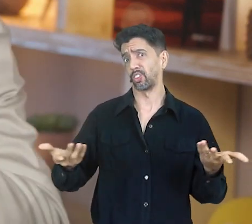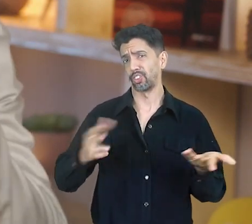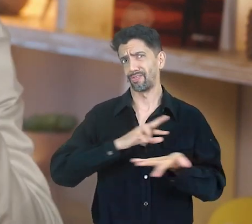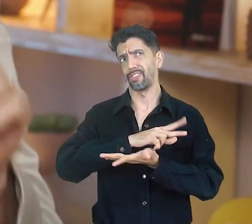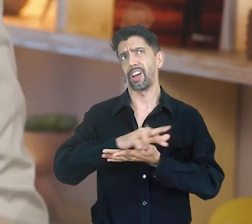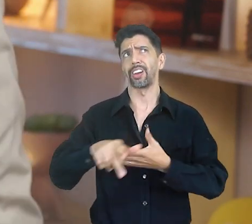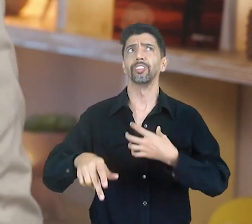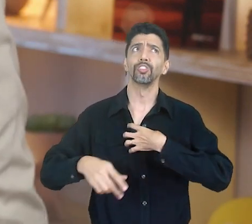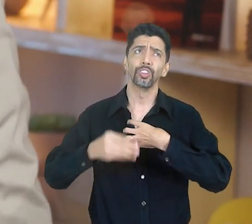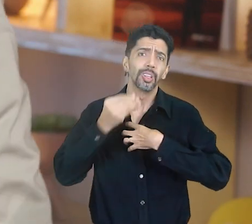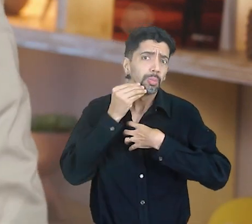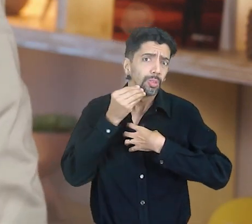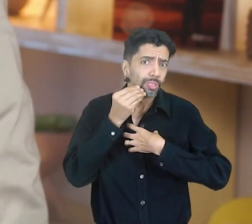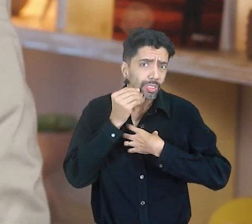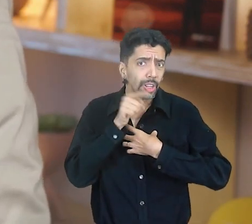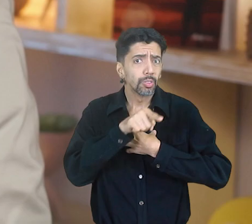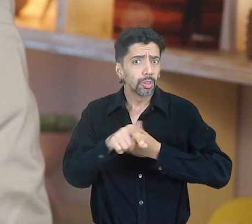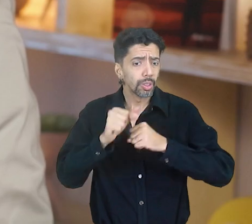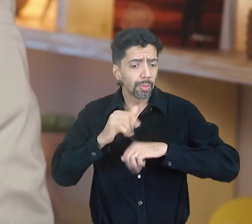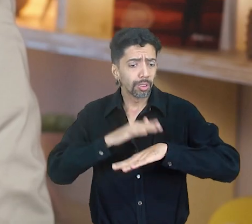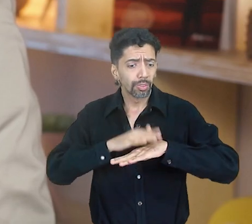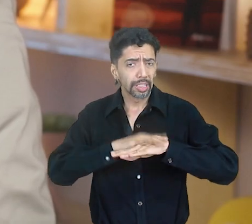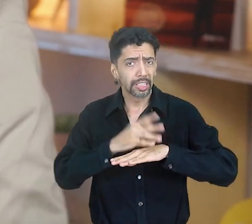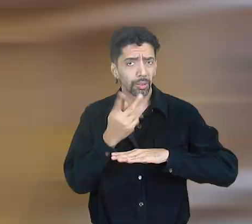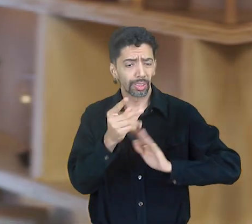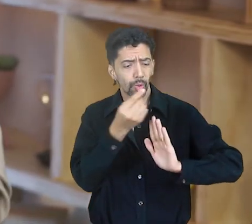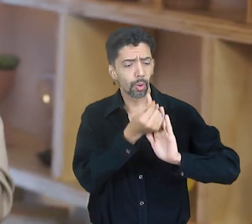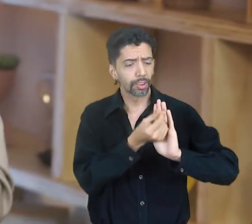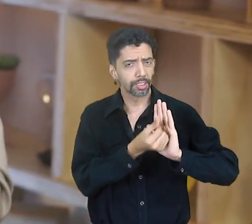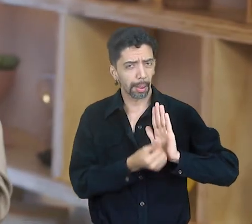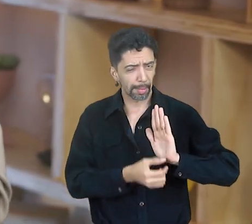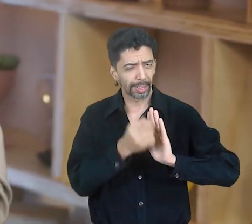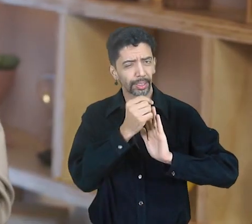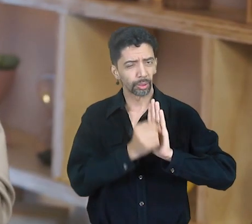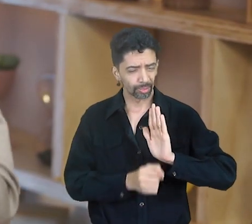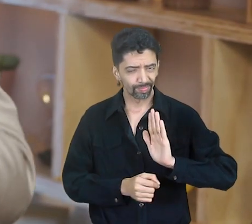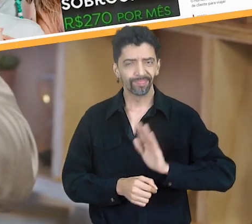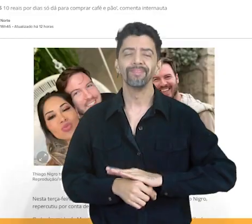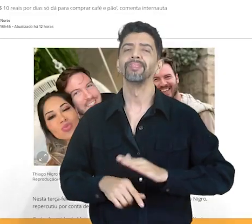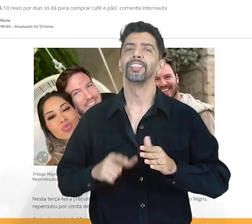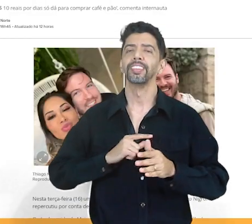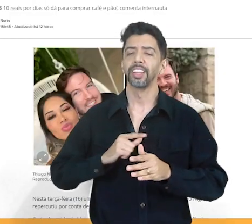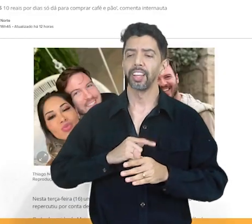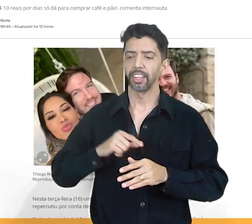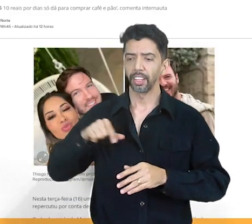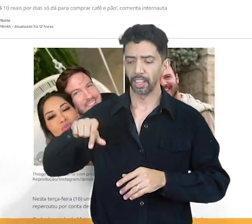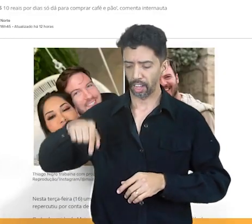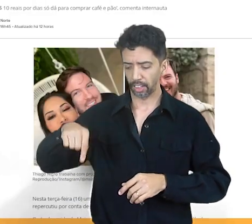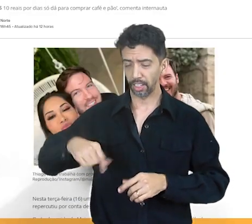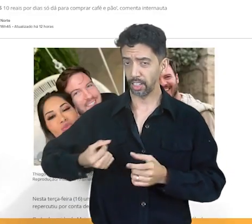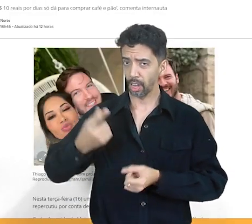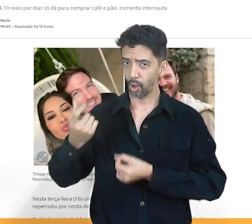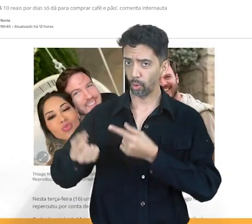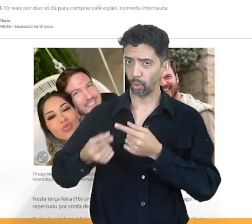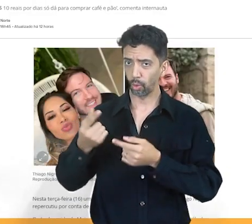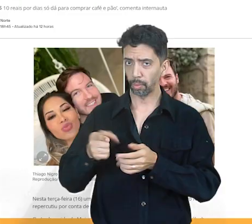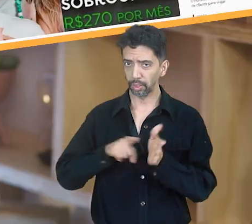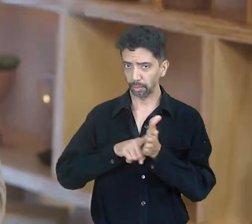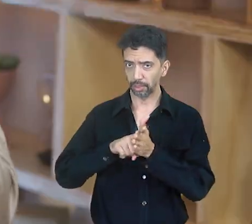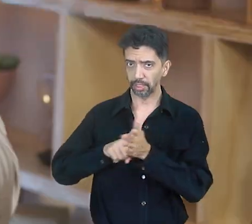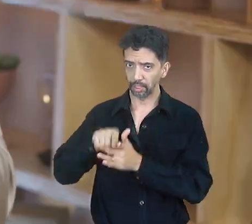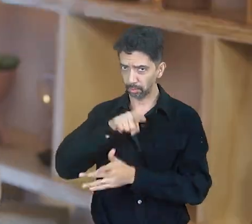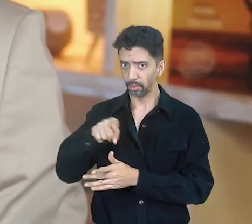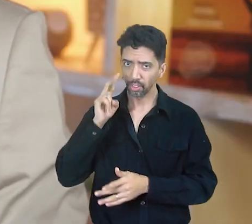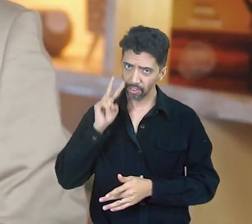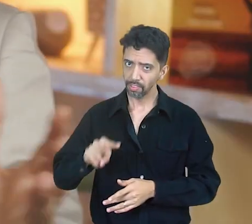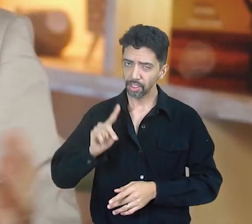possa construir o nosso orçamento financeiro. Foram diversas matérias veiculadas, vou deixar aqui algumas para que você possa